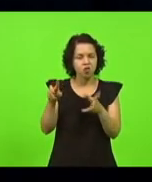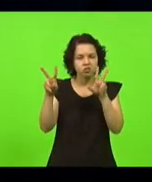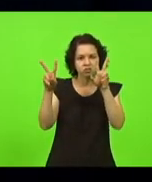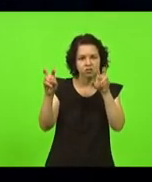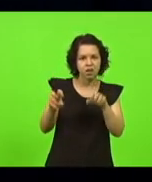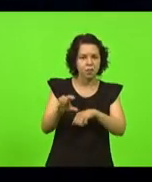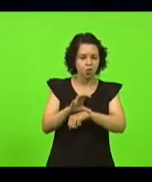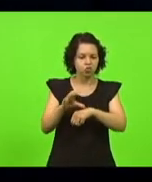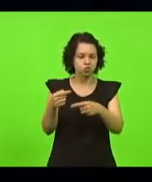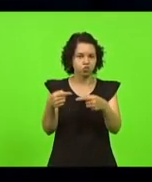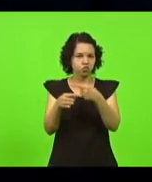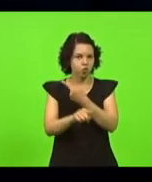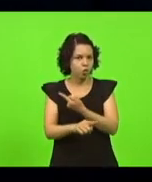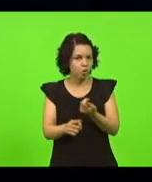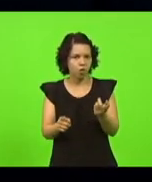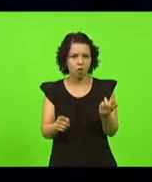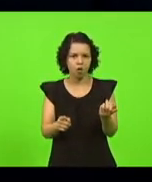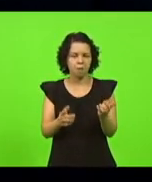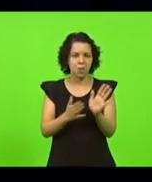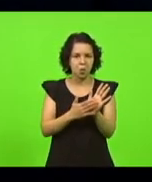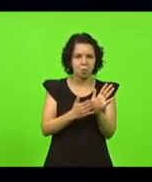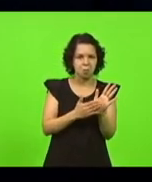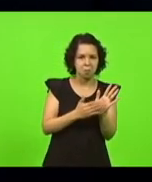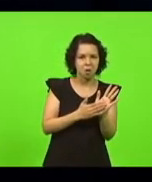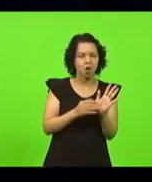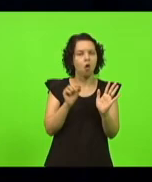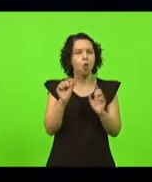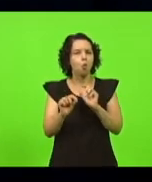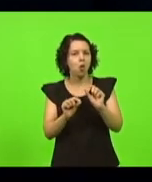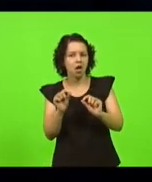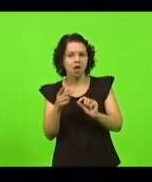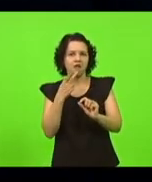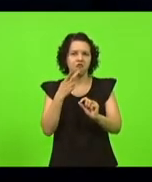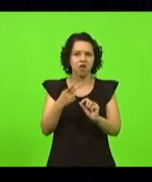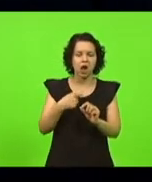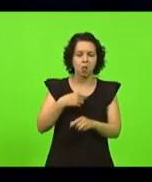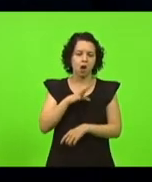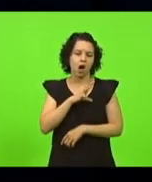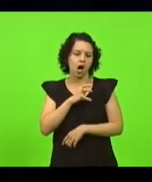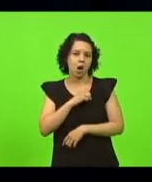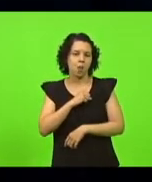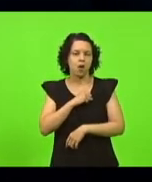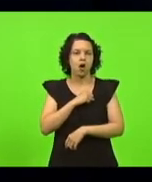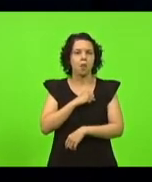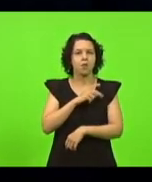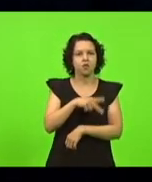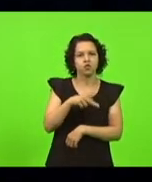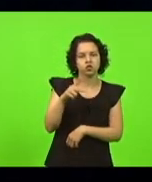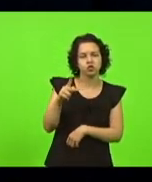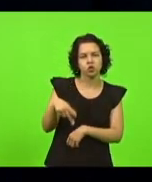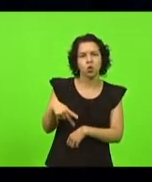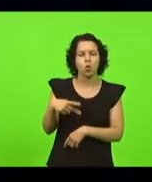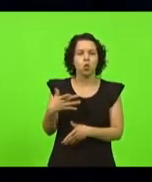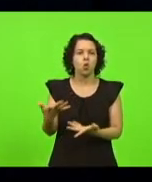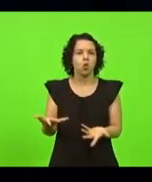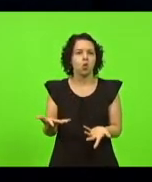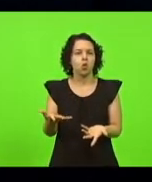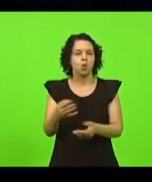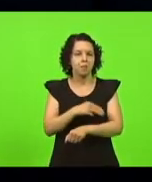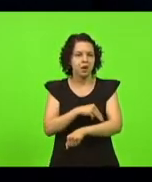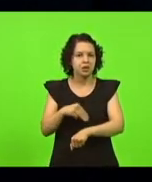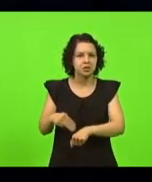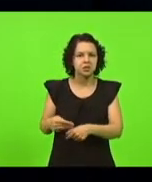inconstitucional, que a proposta é isso, que a proposta é aquilo, que eu amo o magistério, que eu adoro os professores, mas que a